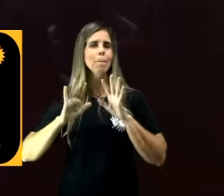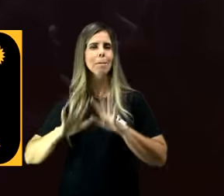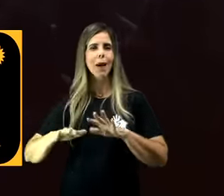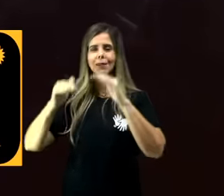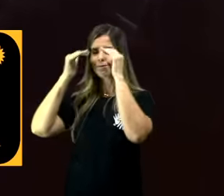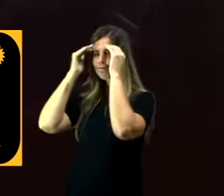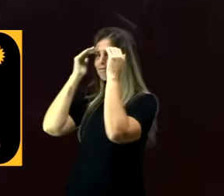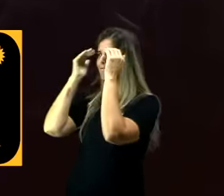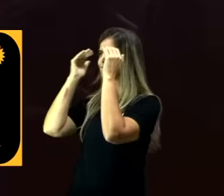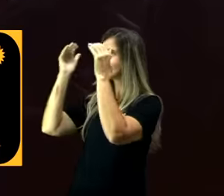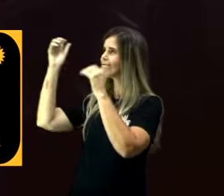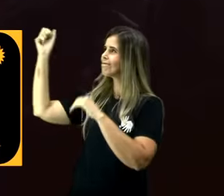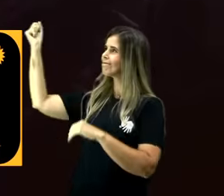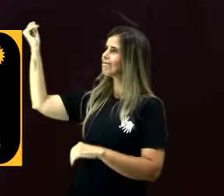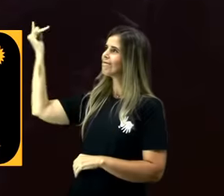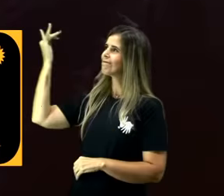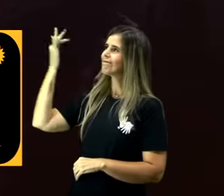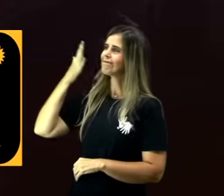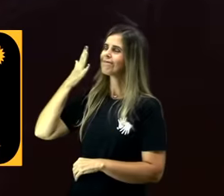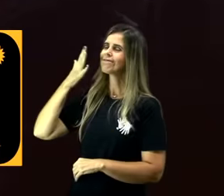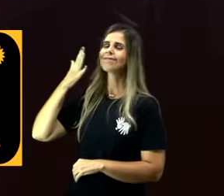graça.